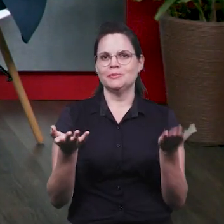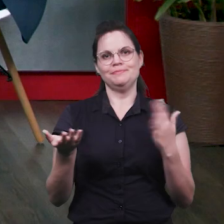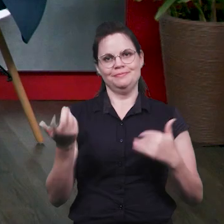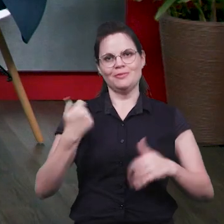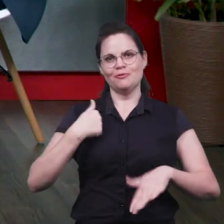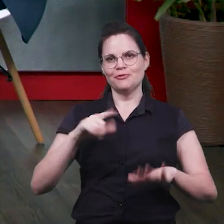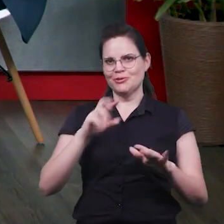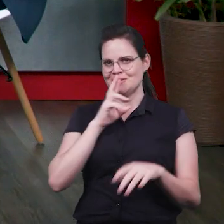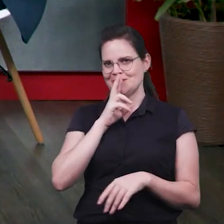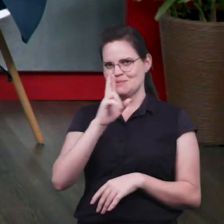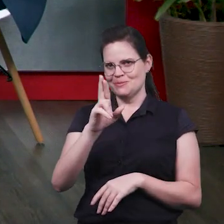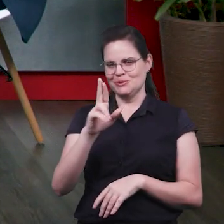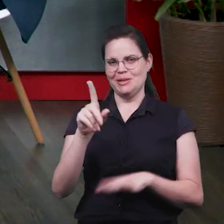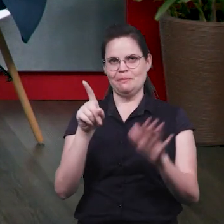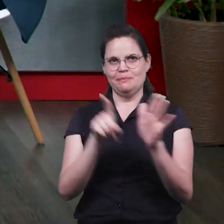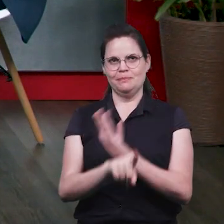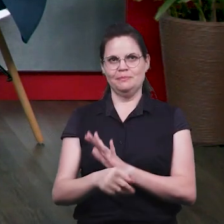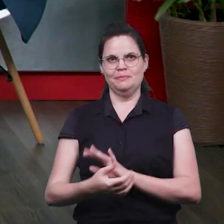pergunta da